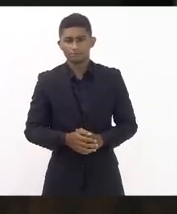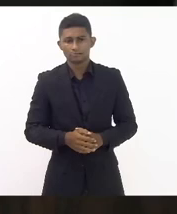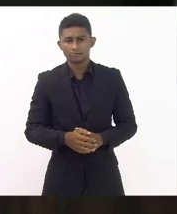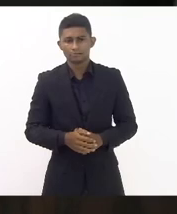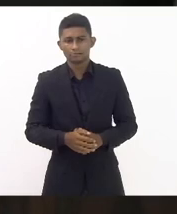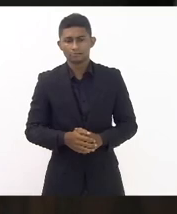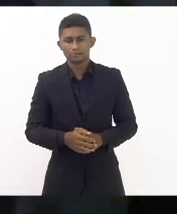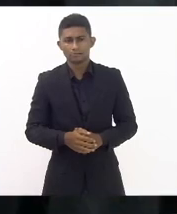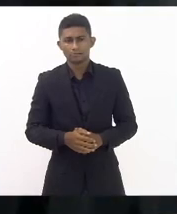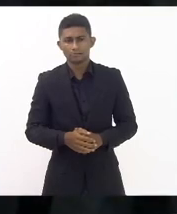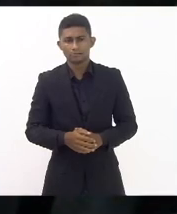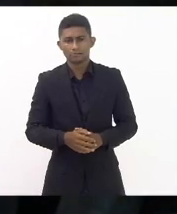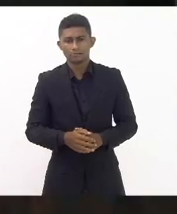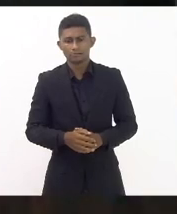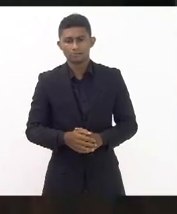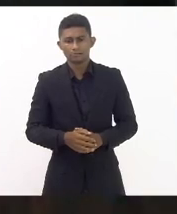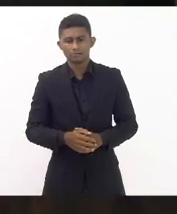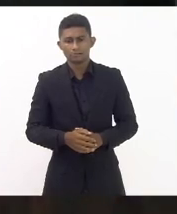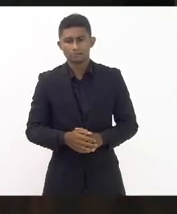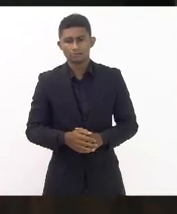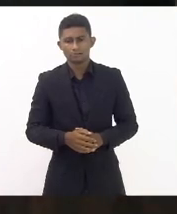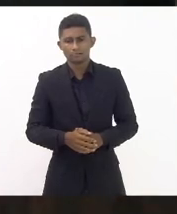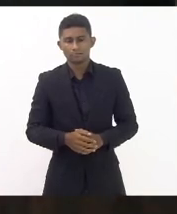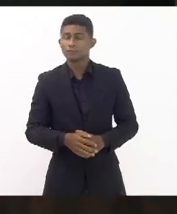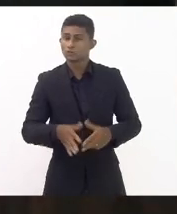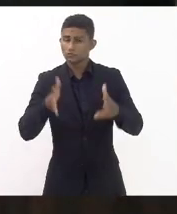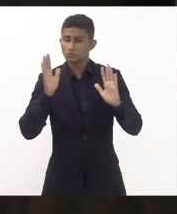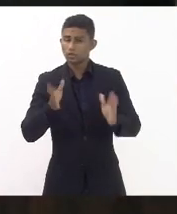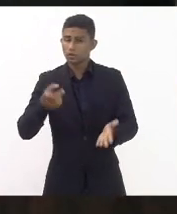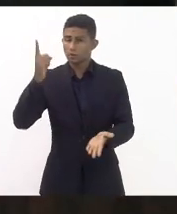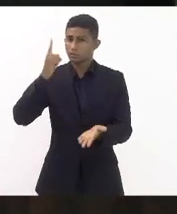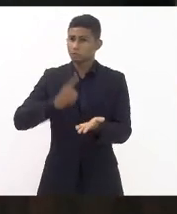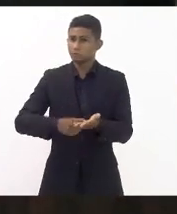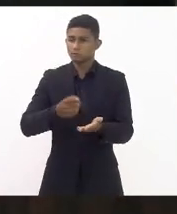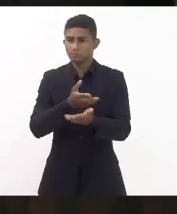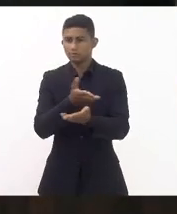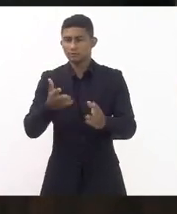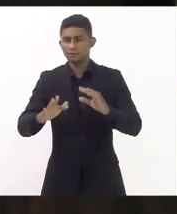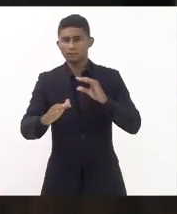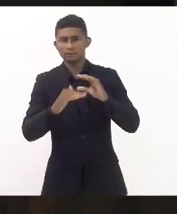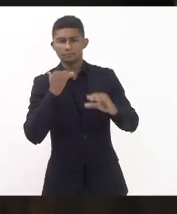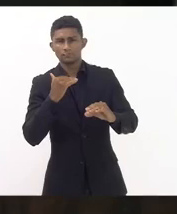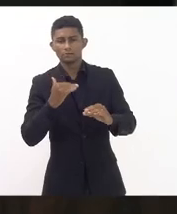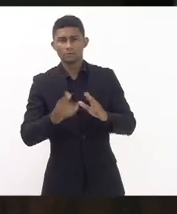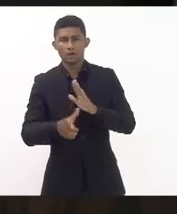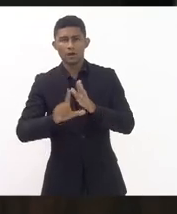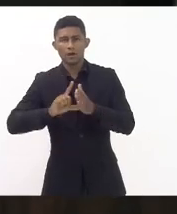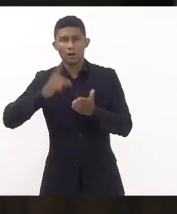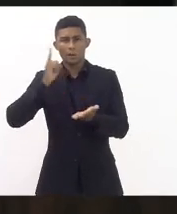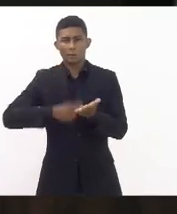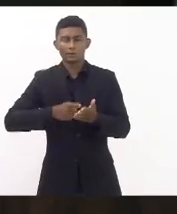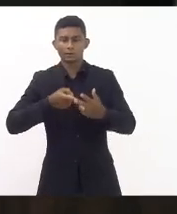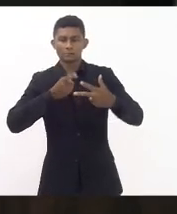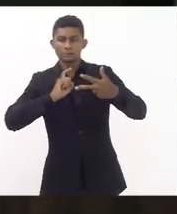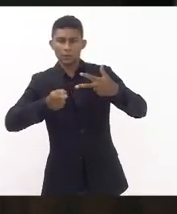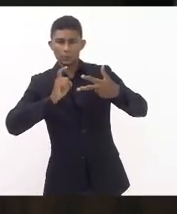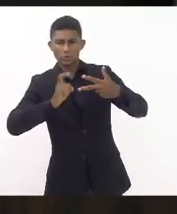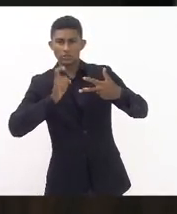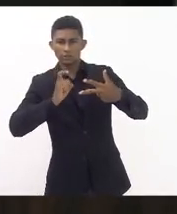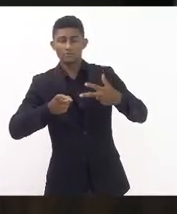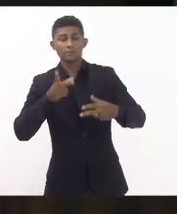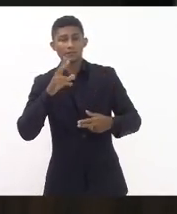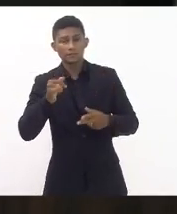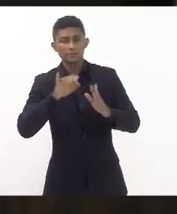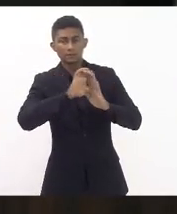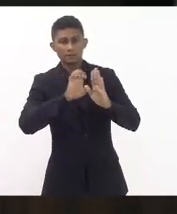e deputado Luiz. Senhor presidente. Está acordado. A mensagem veio do jeito que eles combinado com o Executivo, e se nós retirarmos